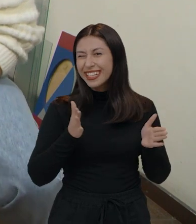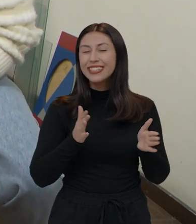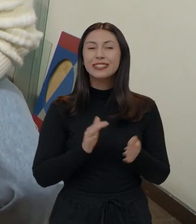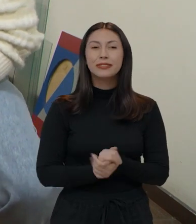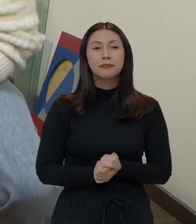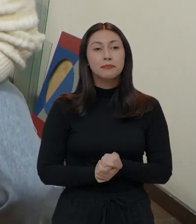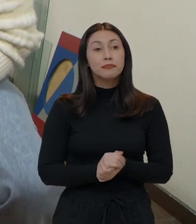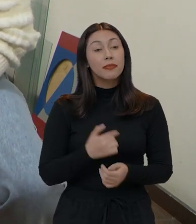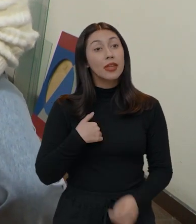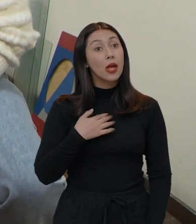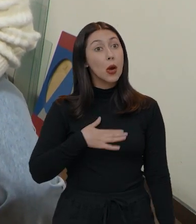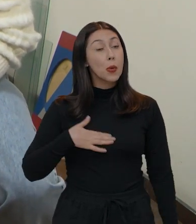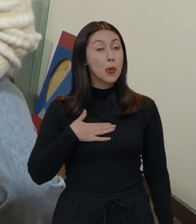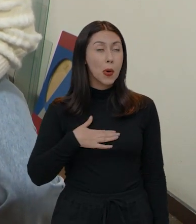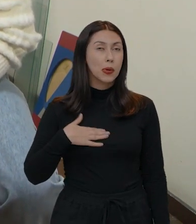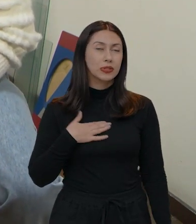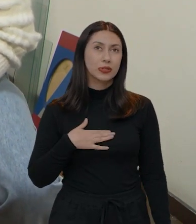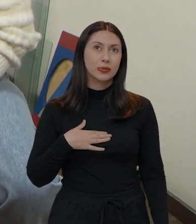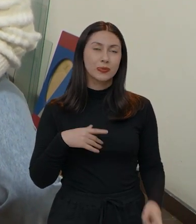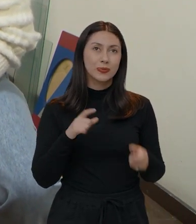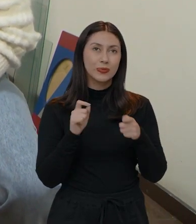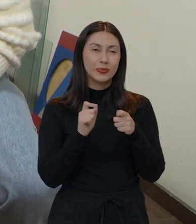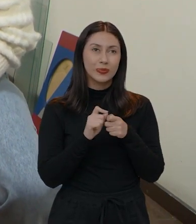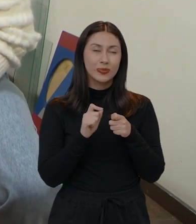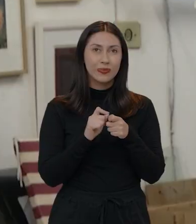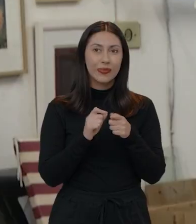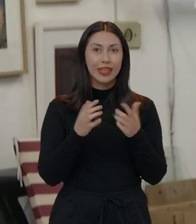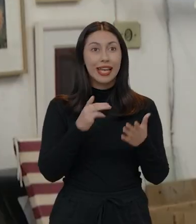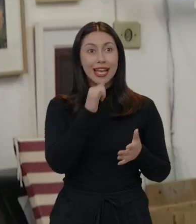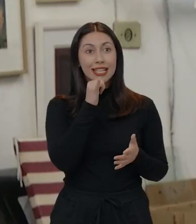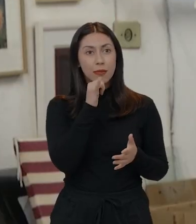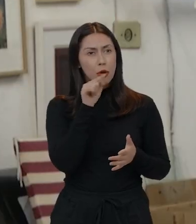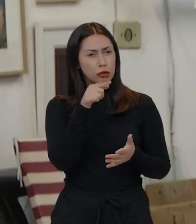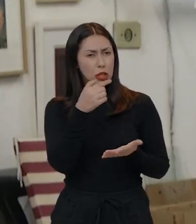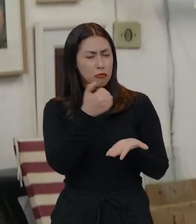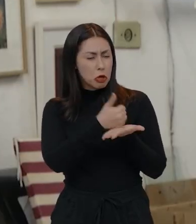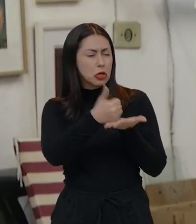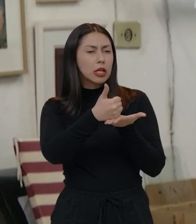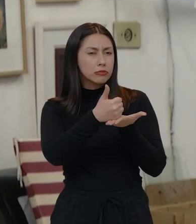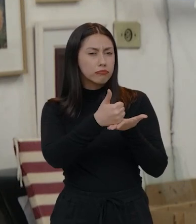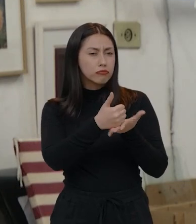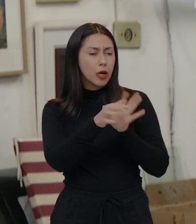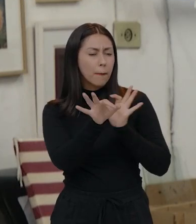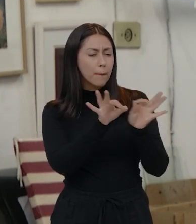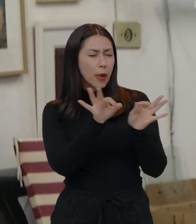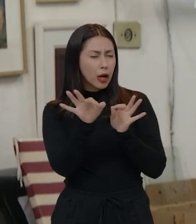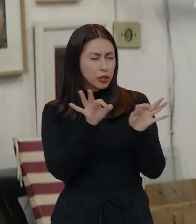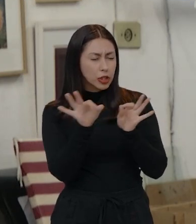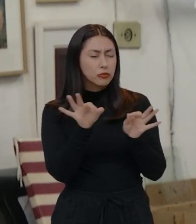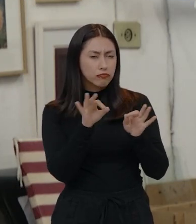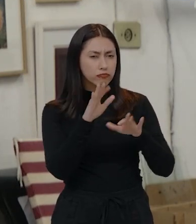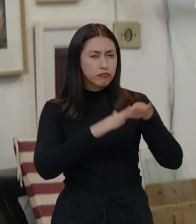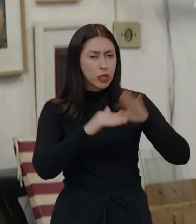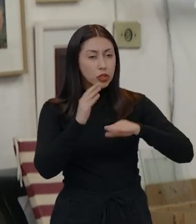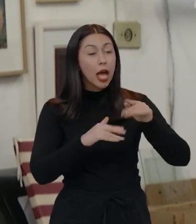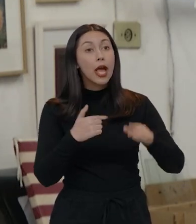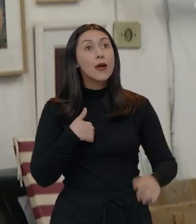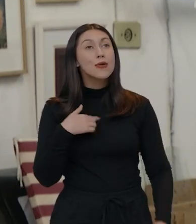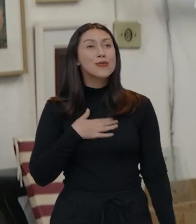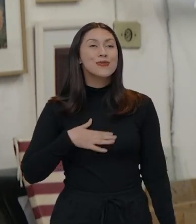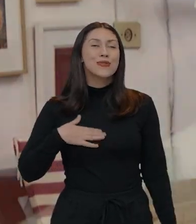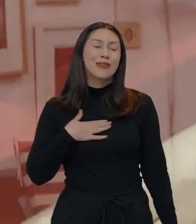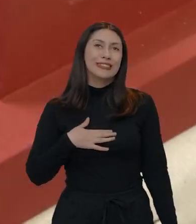Uma coisa que eu gosto muito de fazer, por exemplo, você me contrata para fazer um projeto para você e tal, eu gosto demais